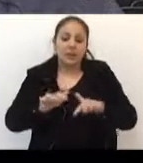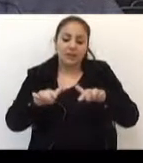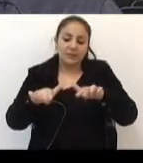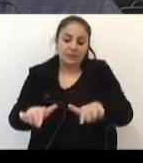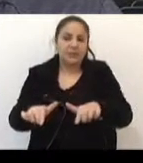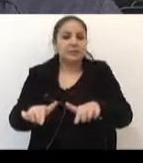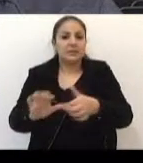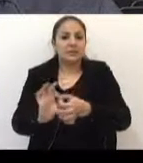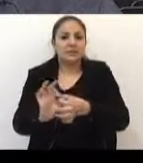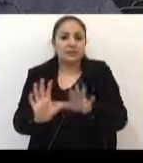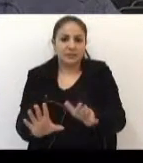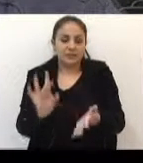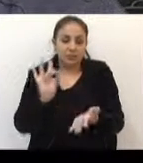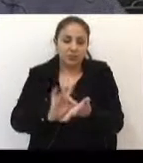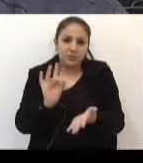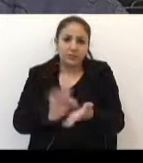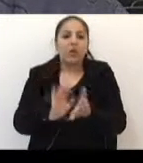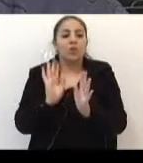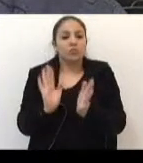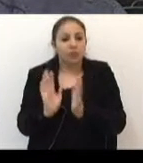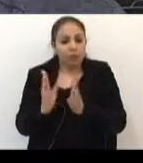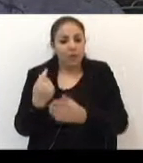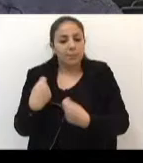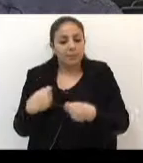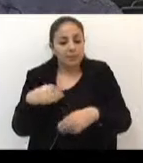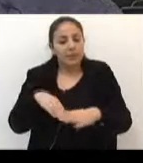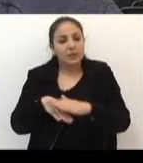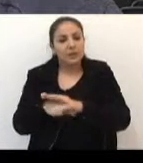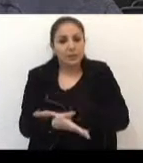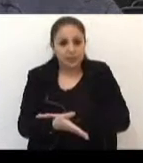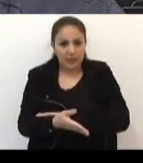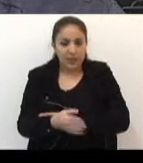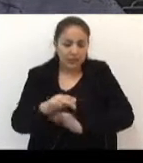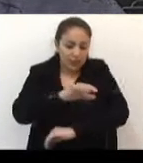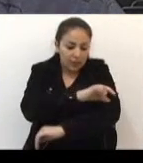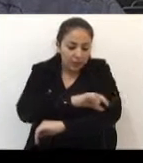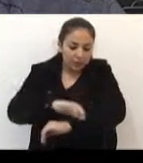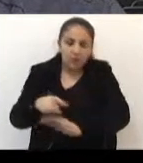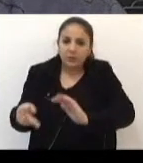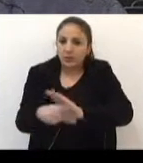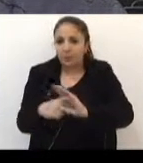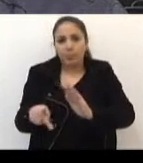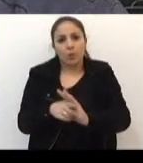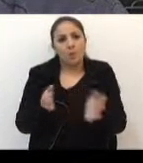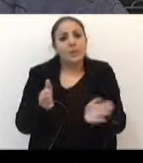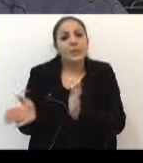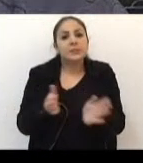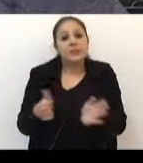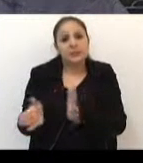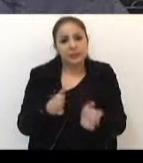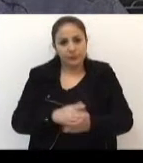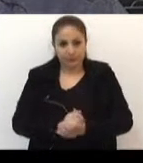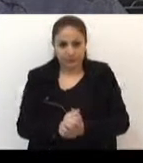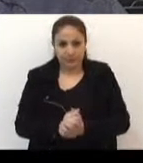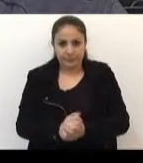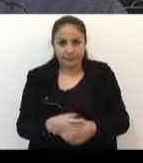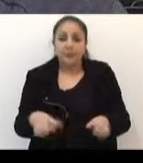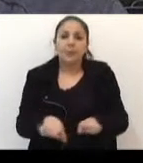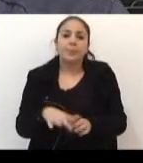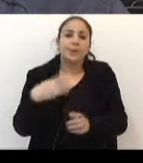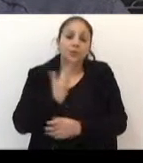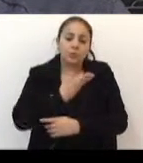daquela edificação, ela estar já adaptada e de acordo e que a população possa usufruir dessa calçada dessa forma. Nós sabemos